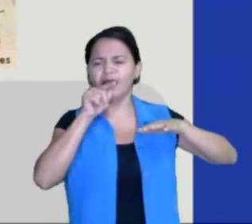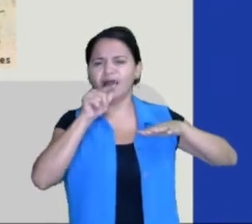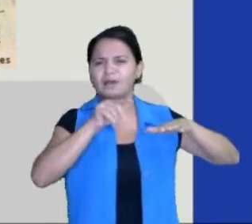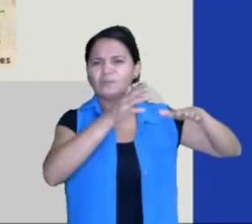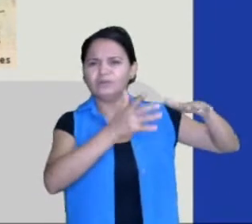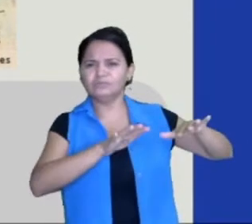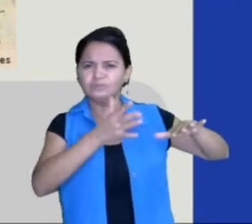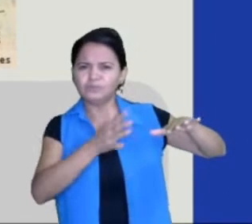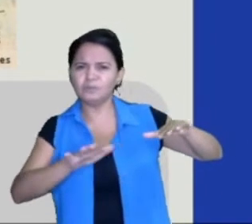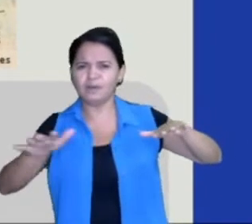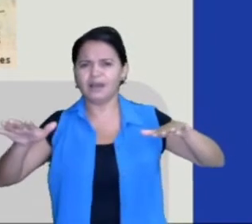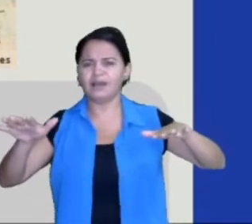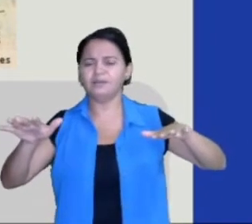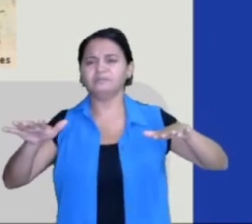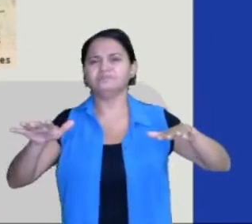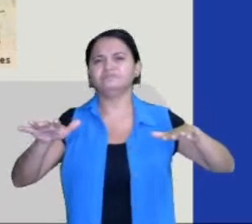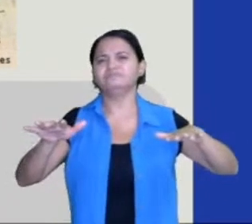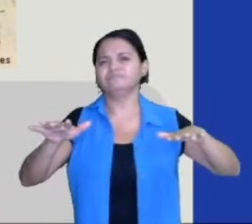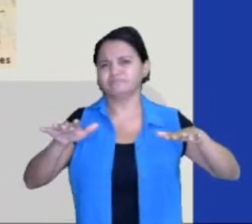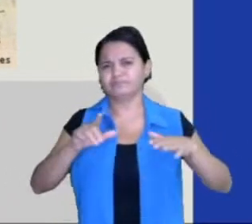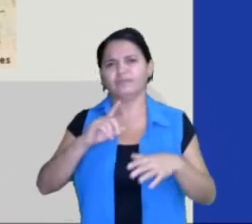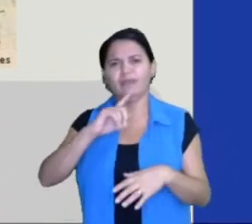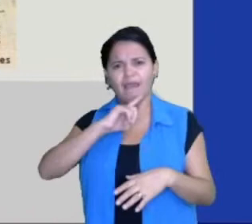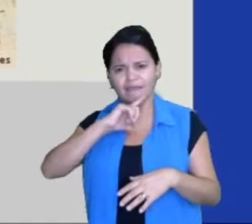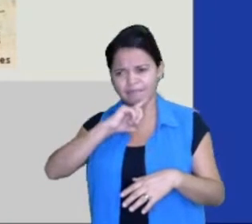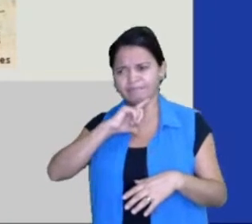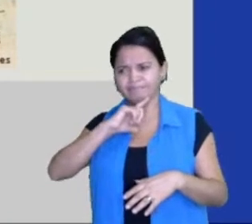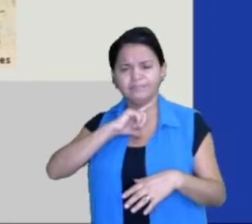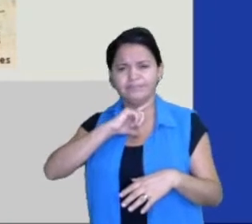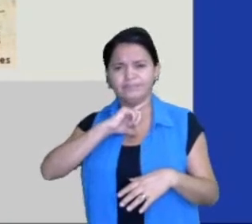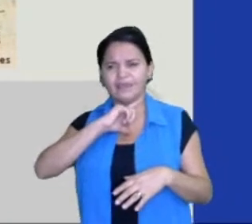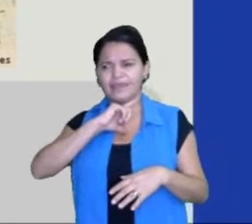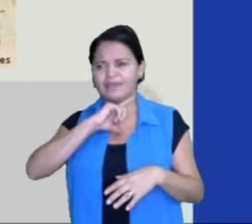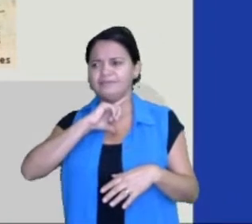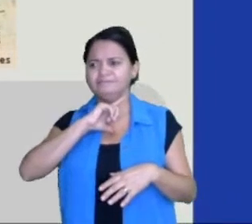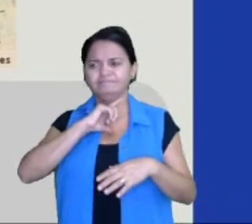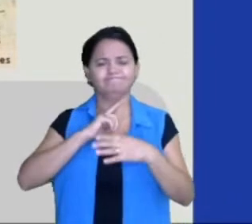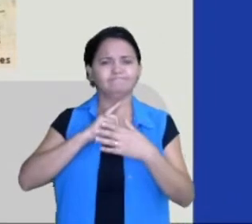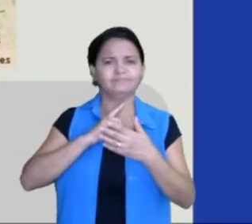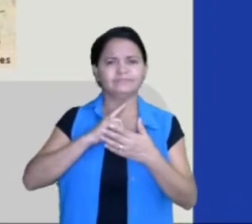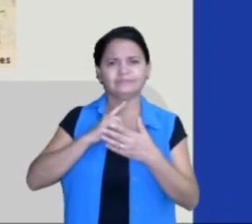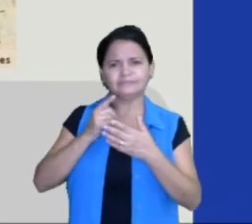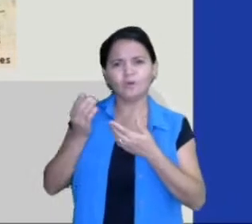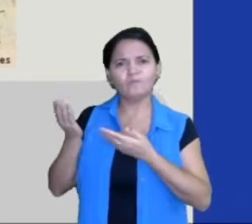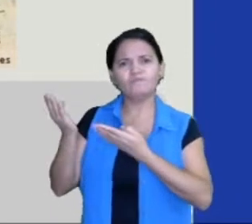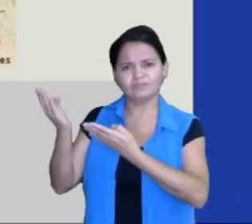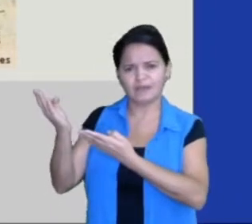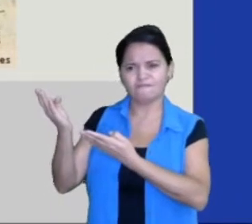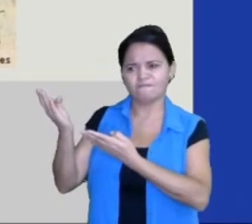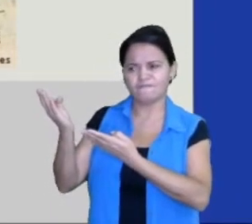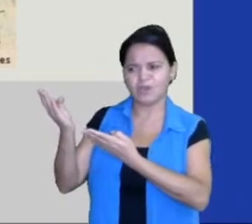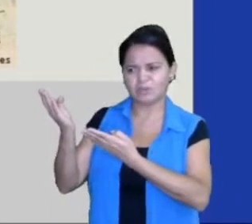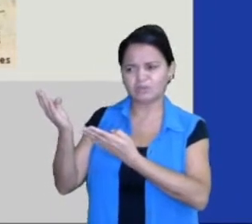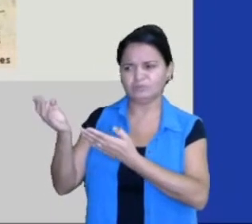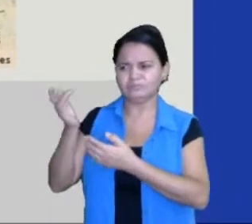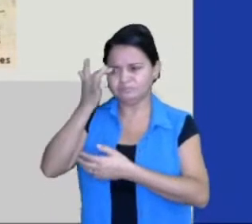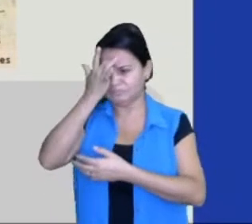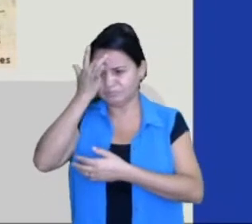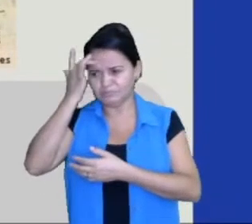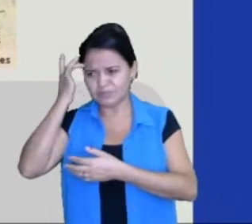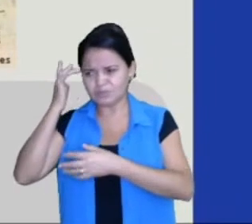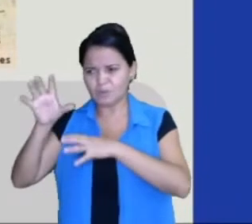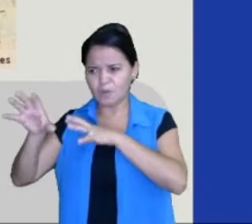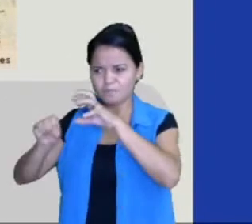Em inglês é chamado de Boston Tea Party, tá bom? Esse é um marco inicial, eu coloquei logo essa imagem de